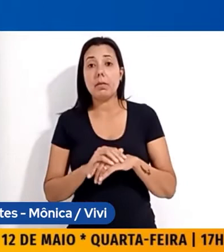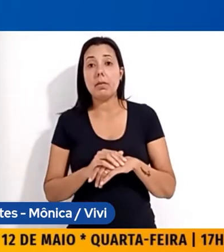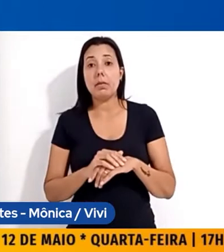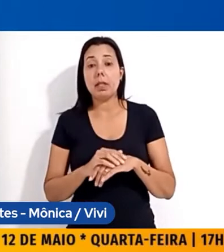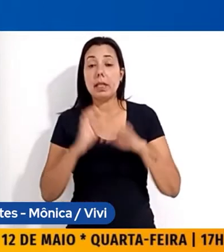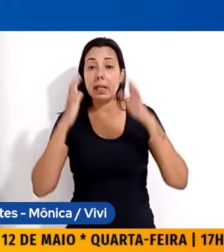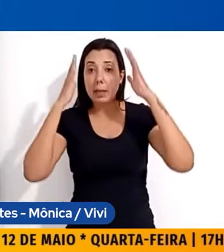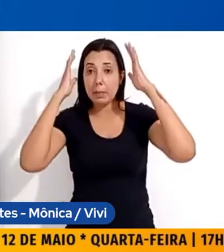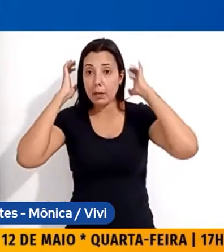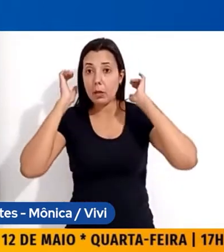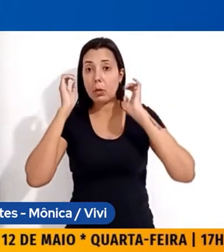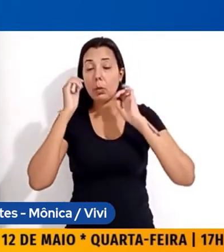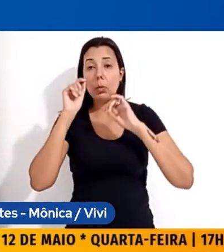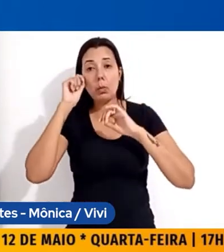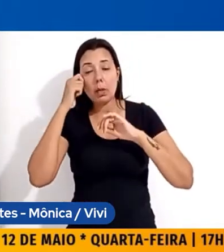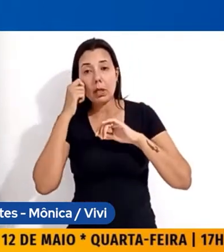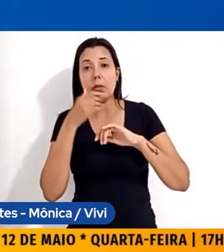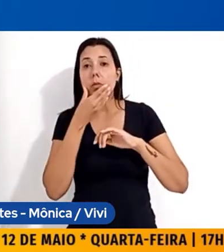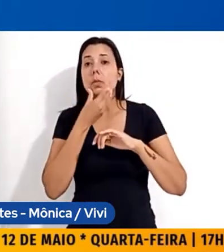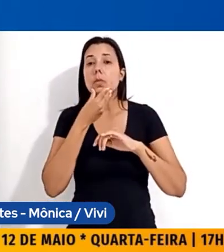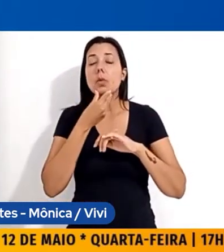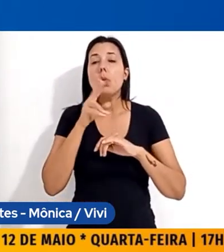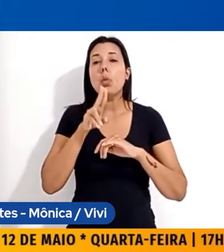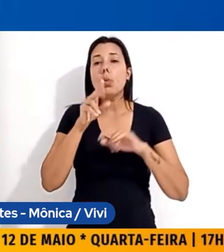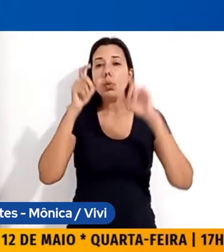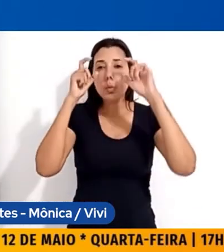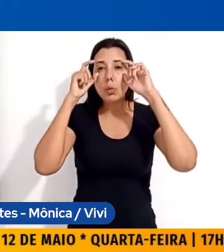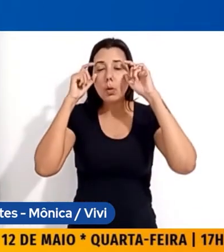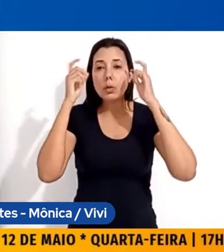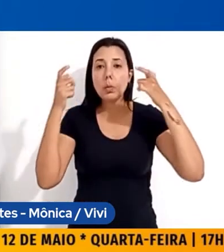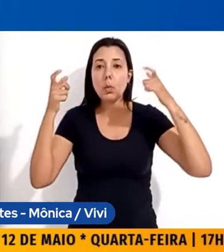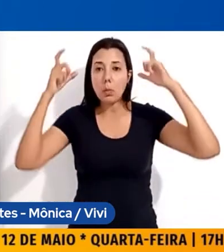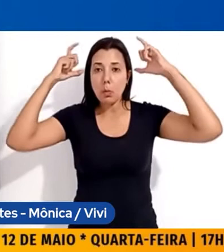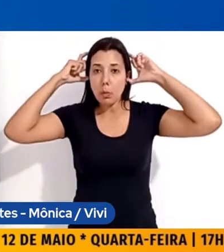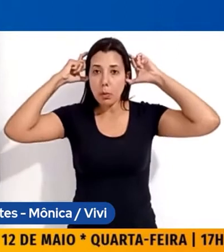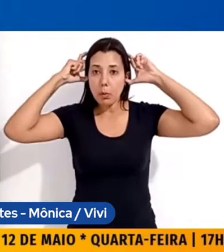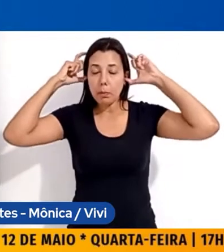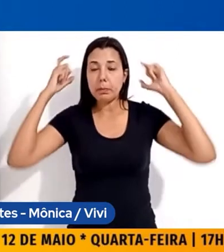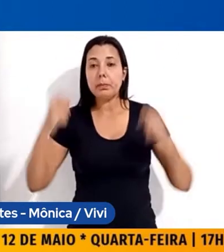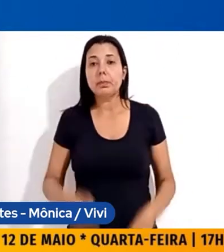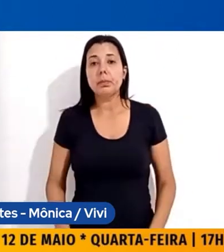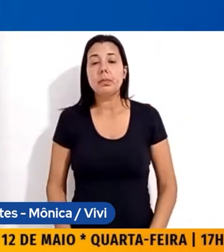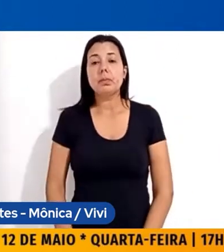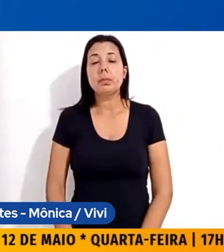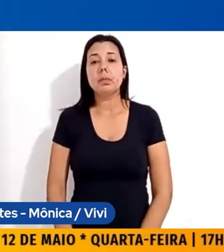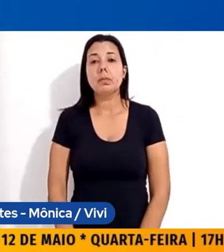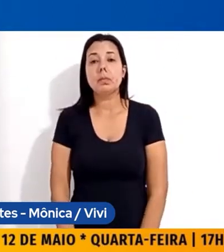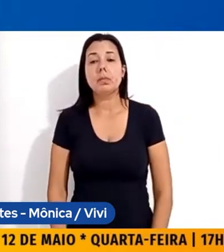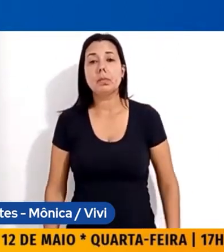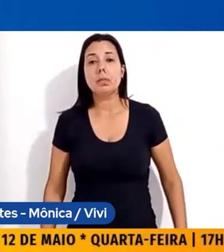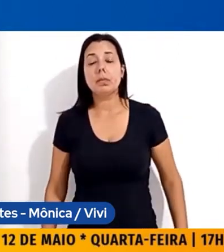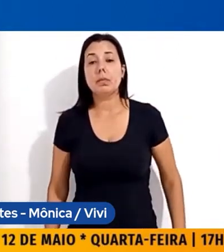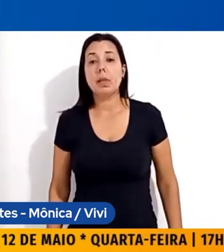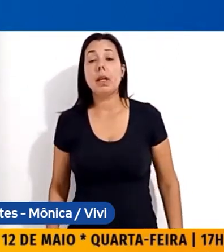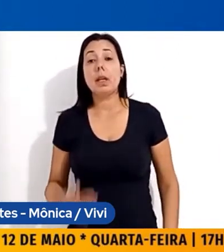de cabelo preto, olhos castanhos, tenho barba e uso óculos, e estou de headphone. Eh, eu sou Marco Nascimento, eu